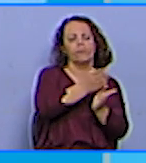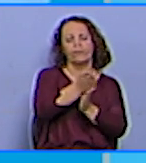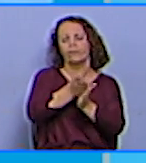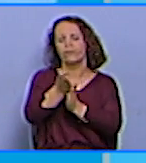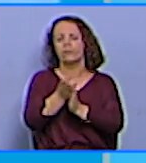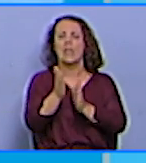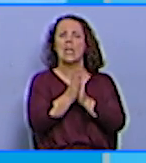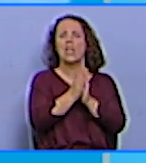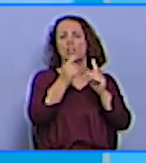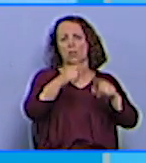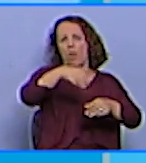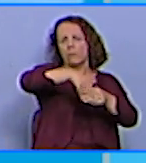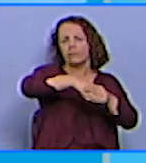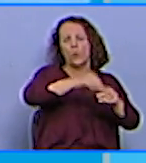tem.